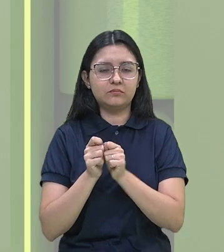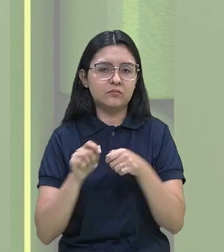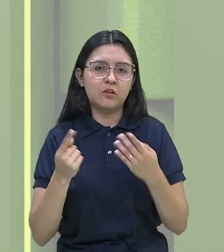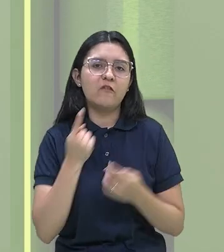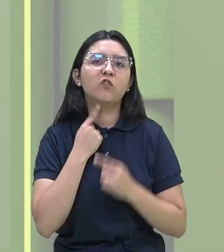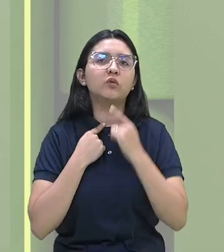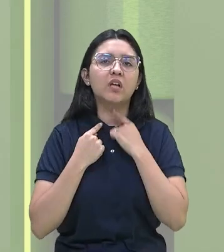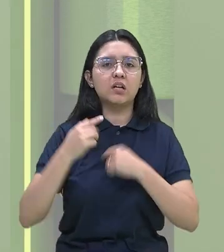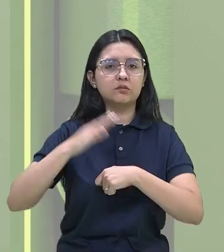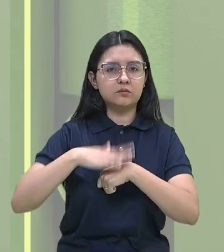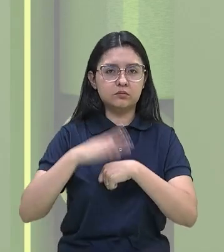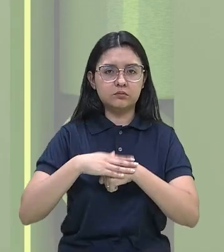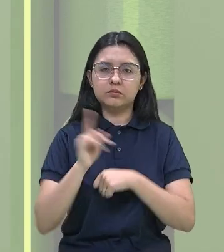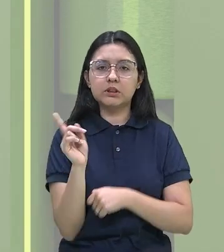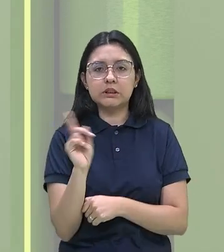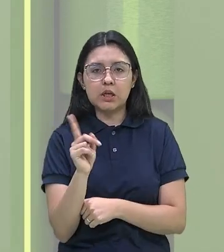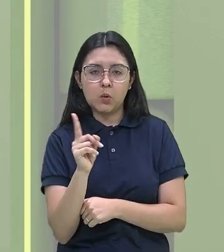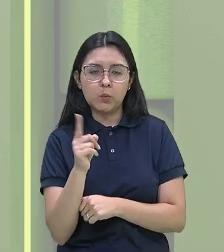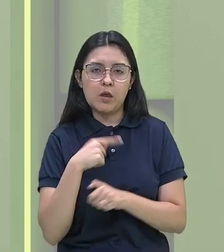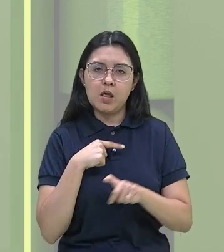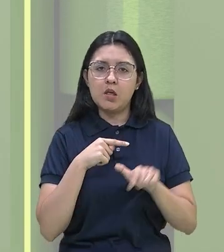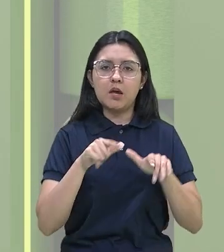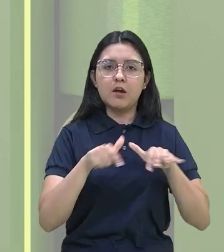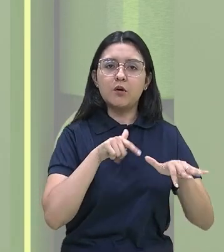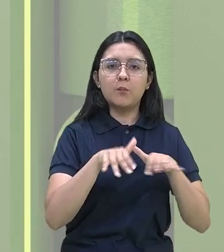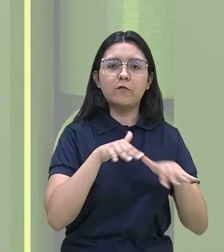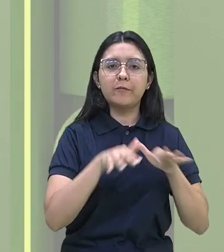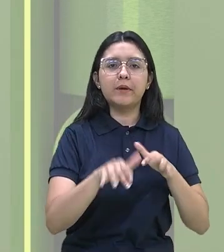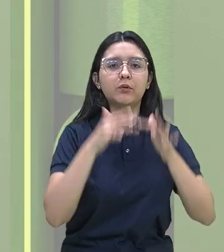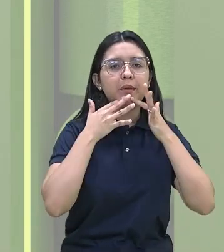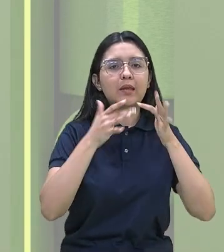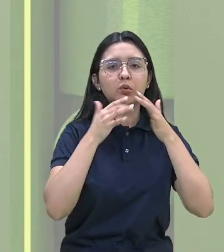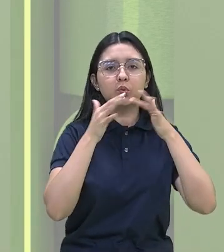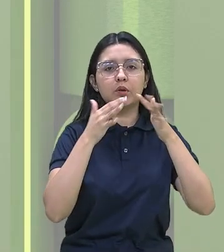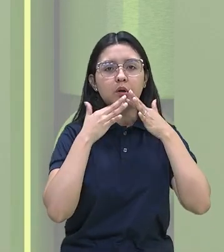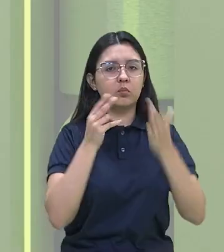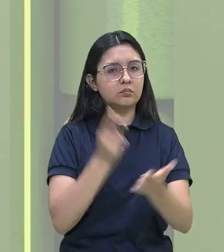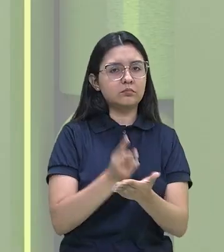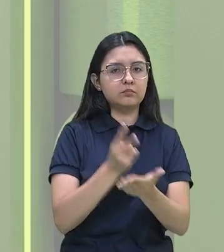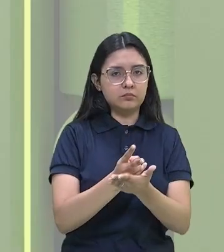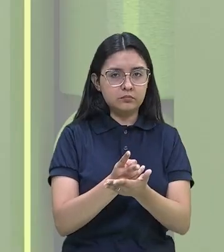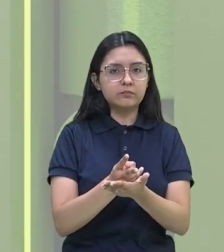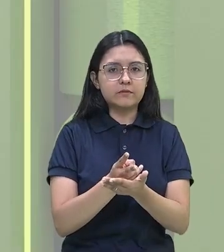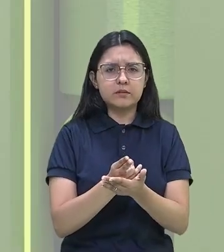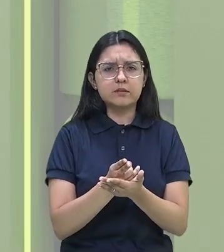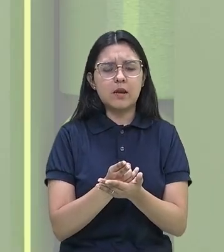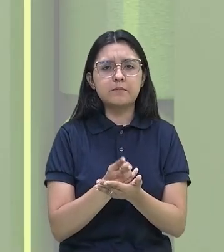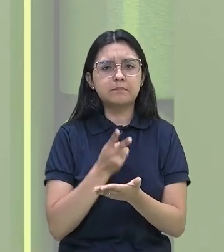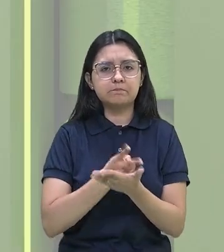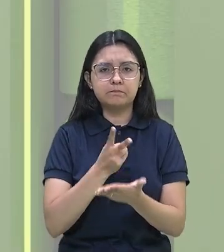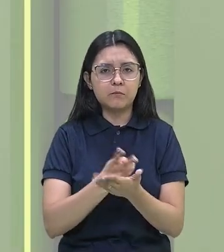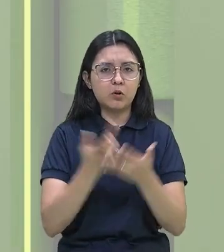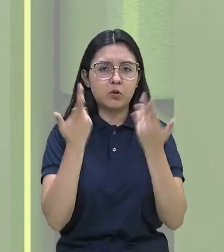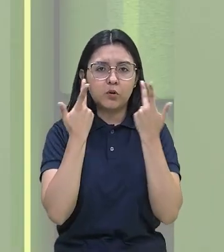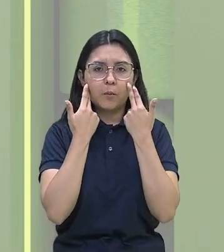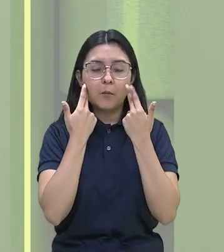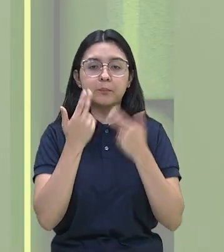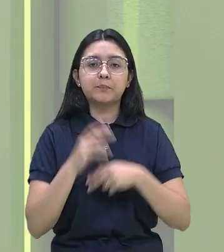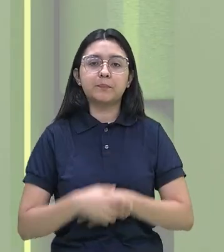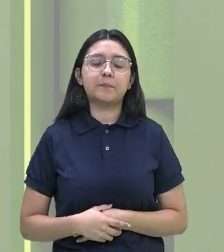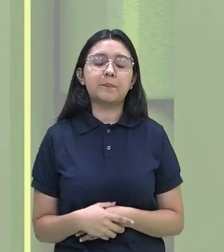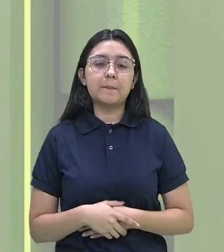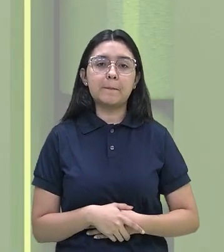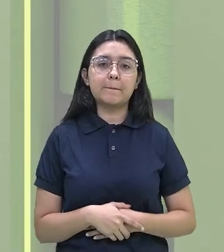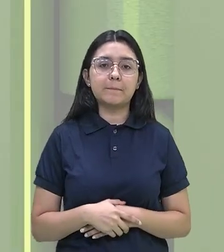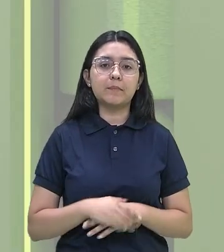nossa vontade, esses movimentos ocorrem, né? Eles continuarão acontecendo para que os